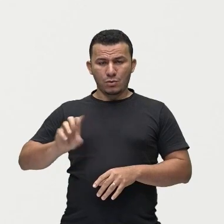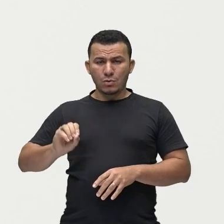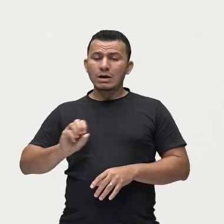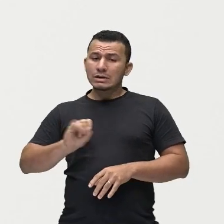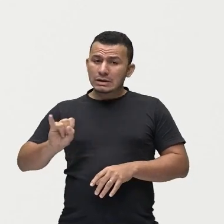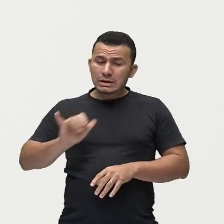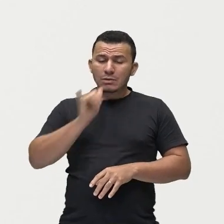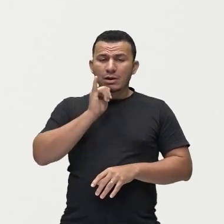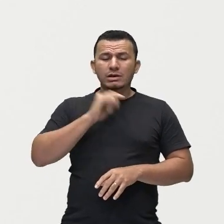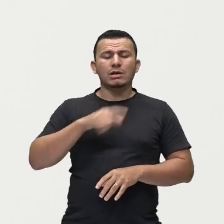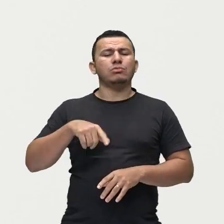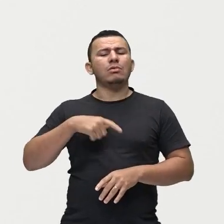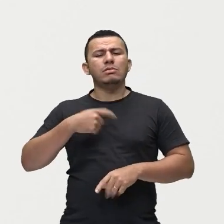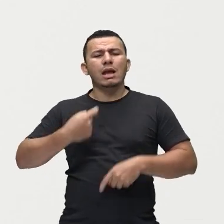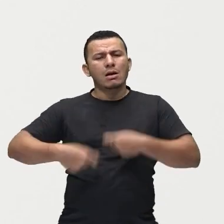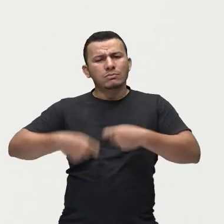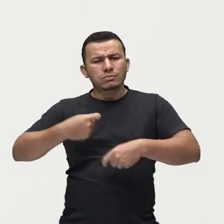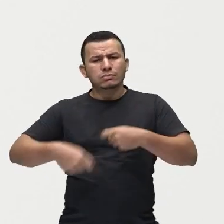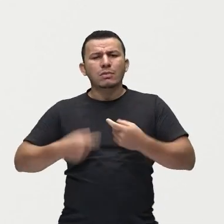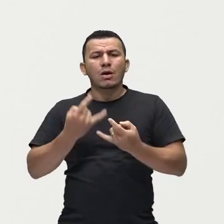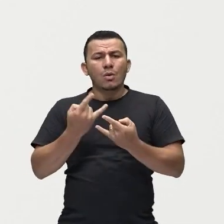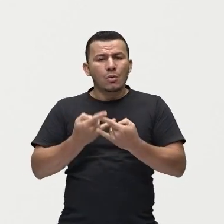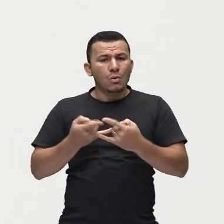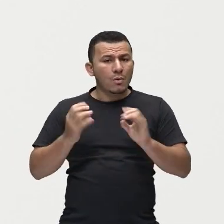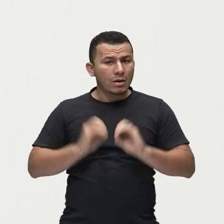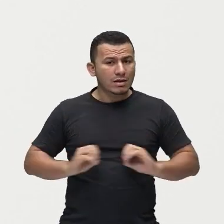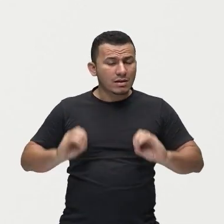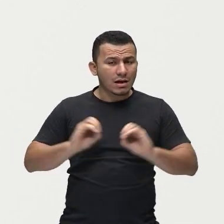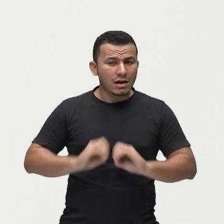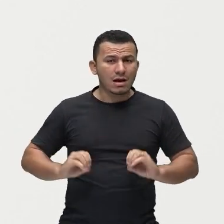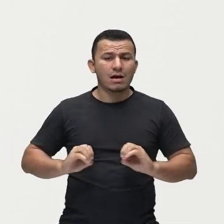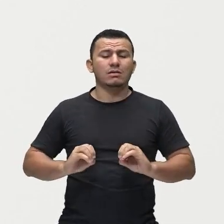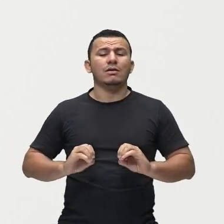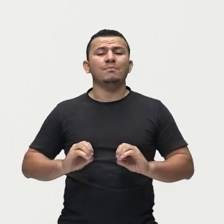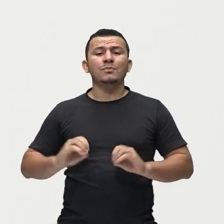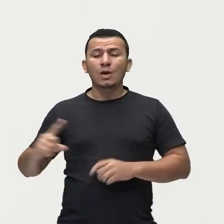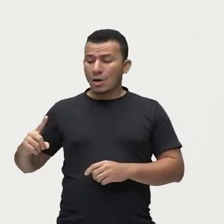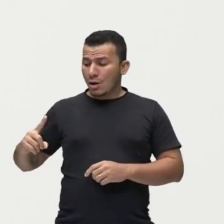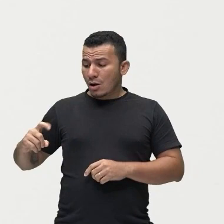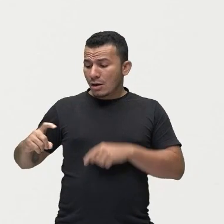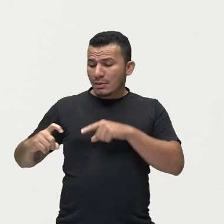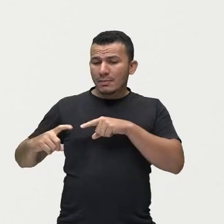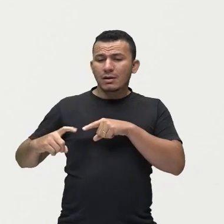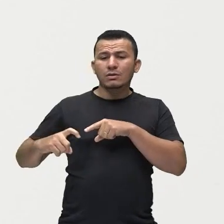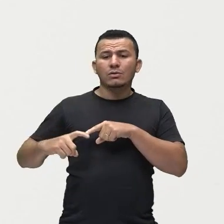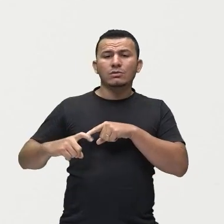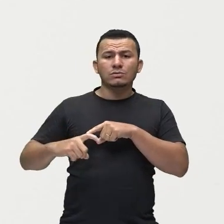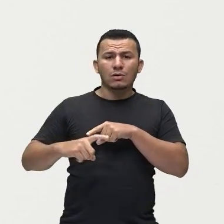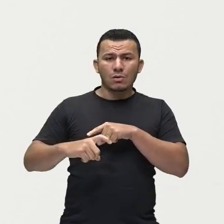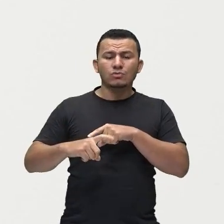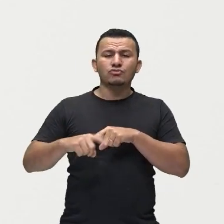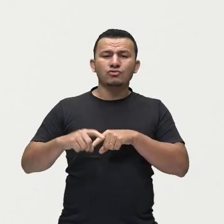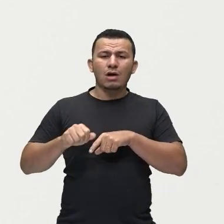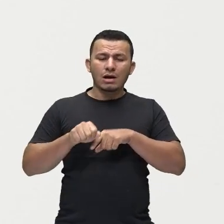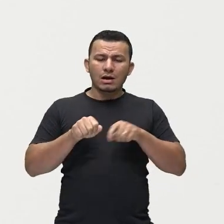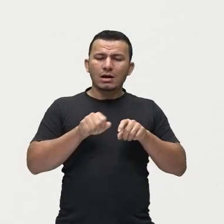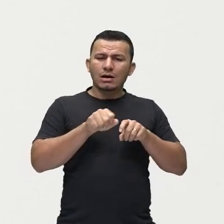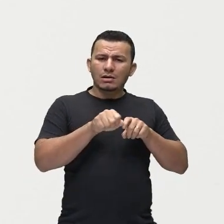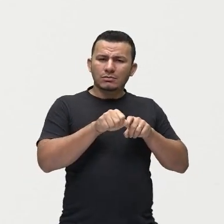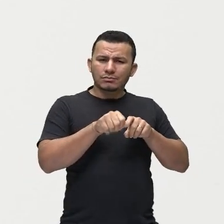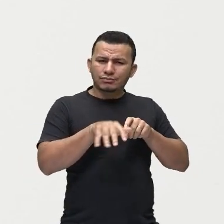caso sem a camisinha, esse espermatozoide foi liberado aqui